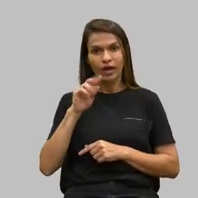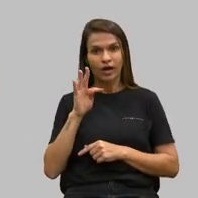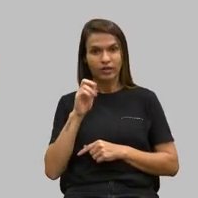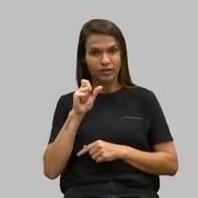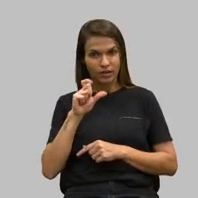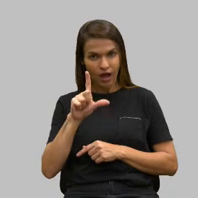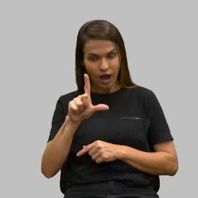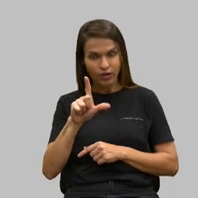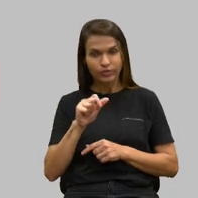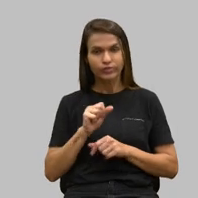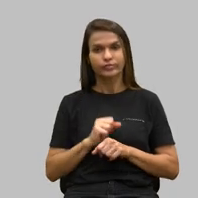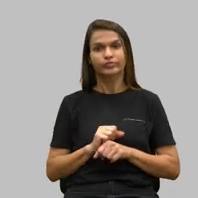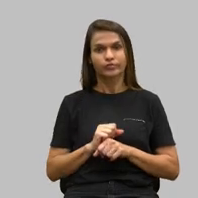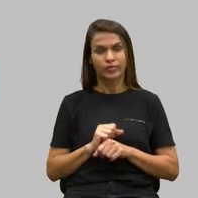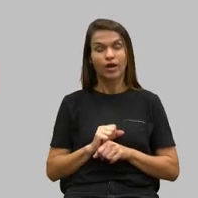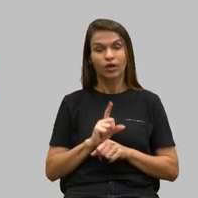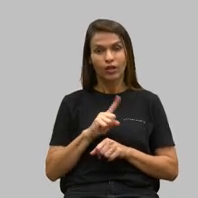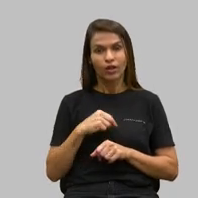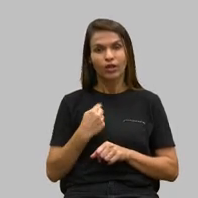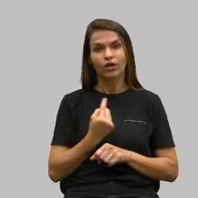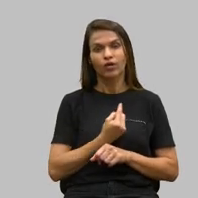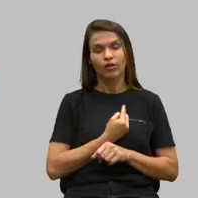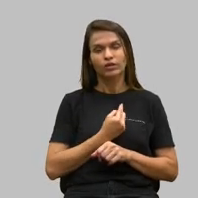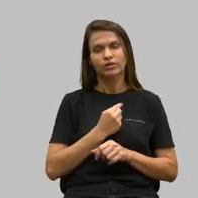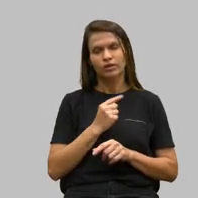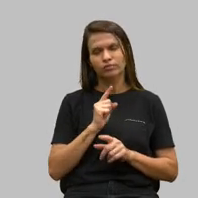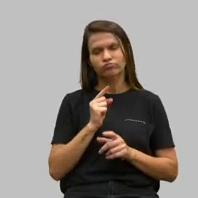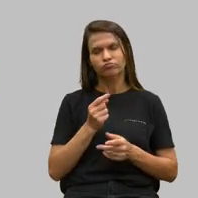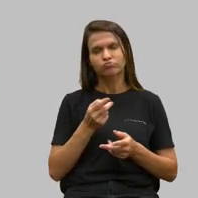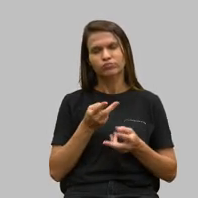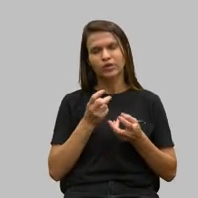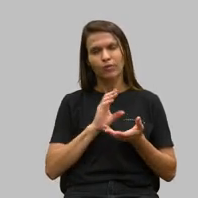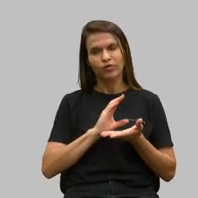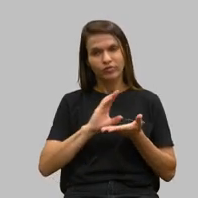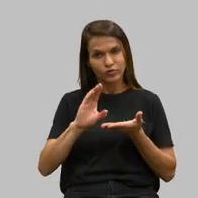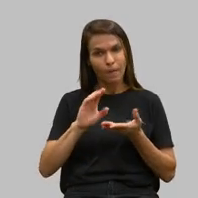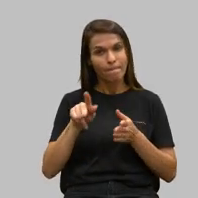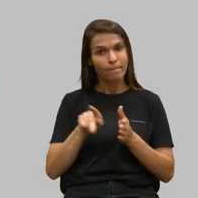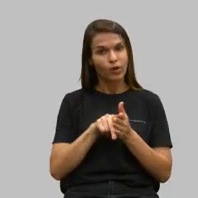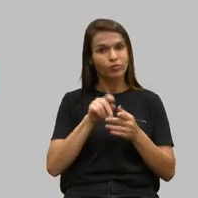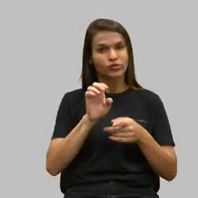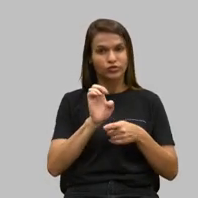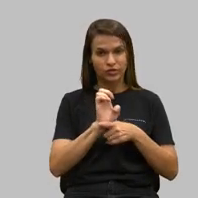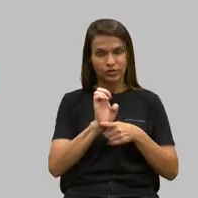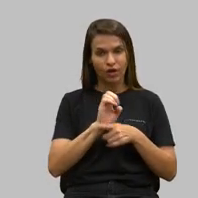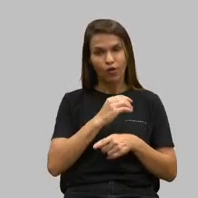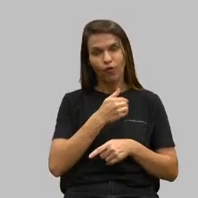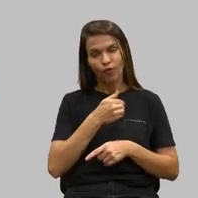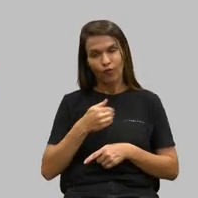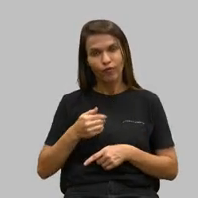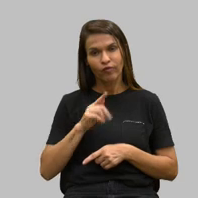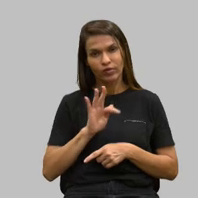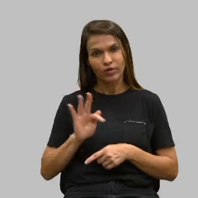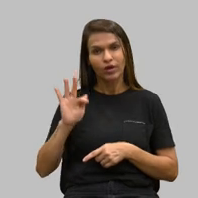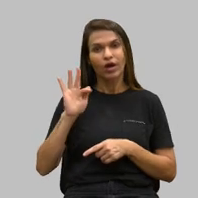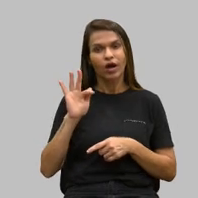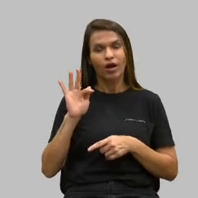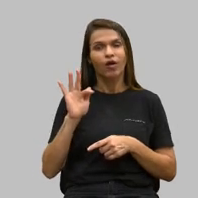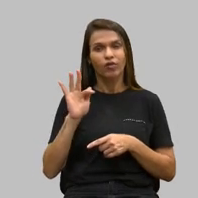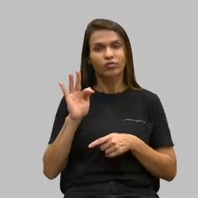neonatal, e a gente, é um investimento do Estado, o governo federal ainda está congelado nesses valores,